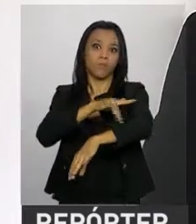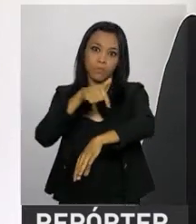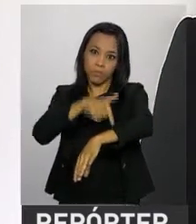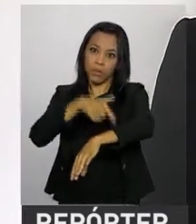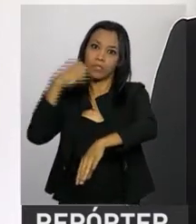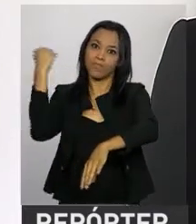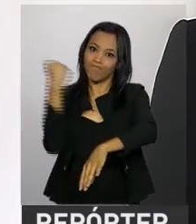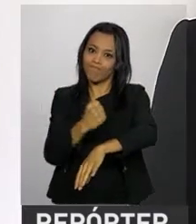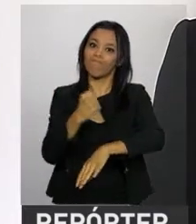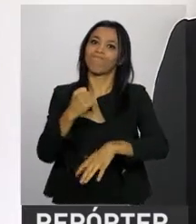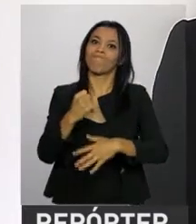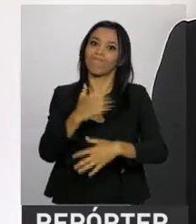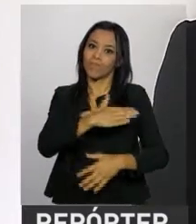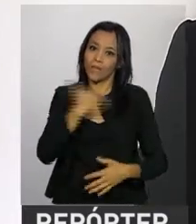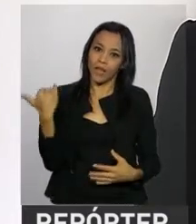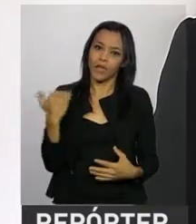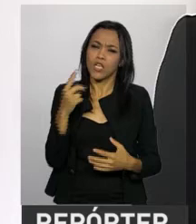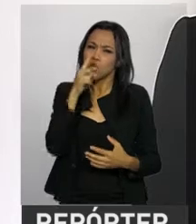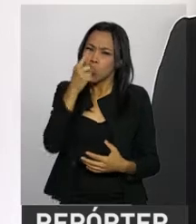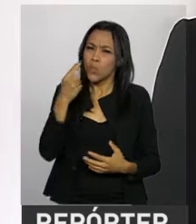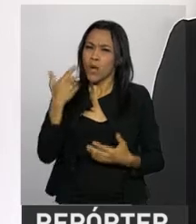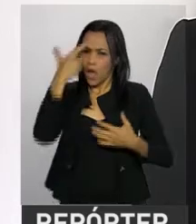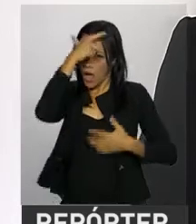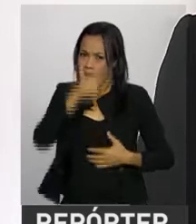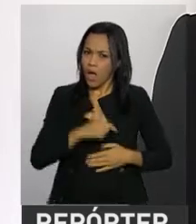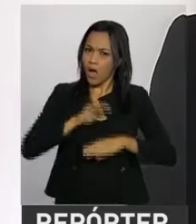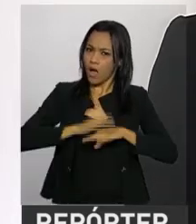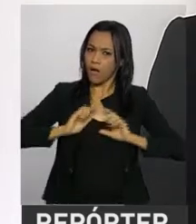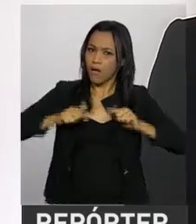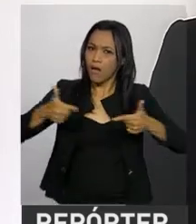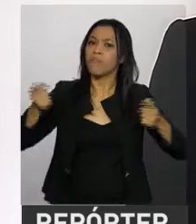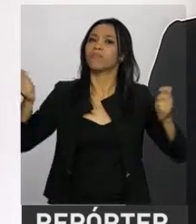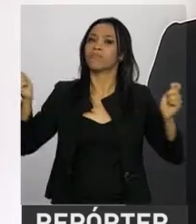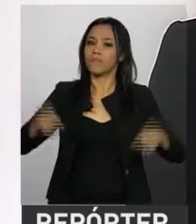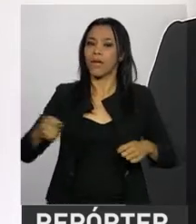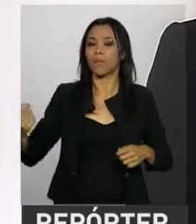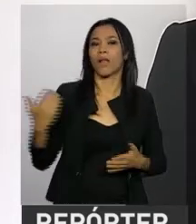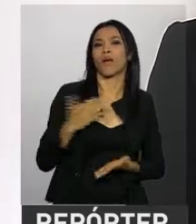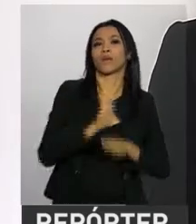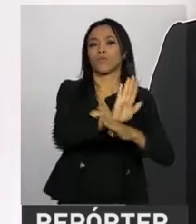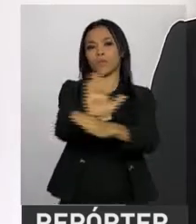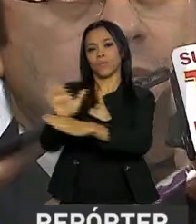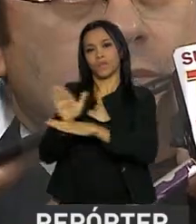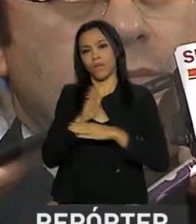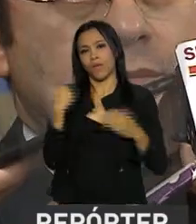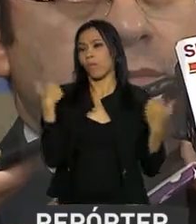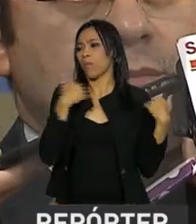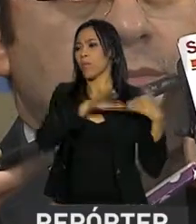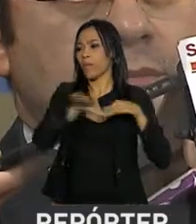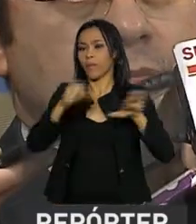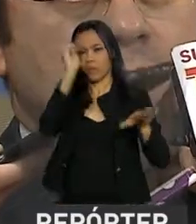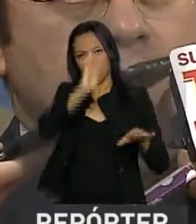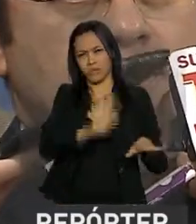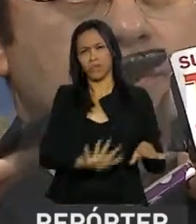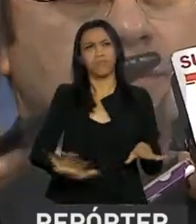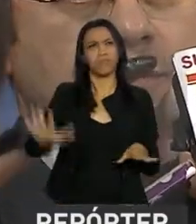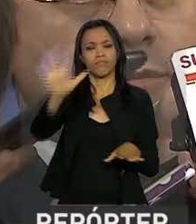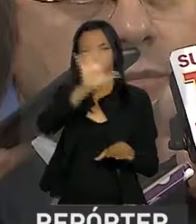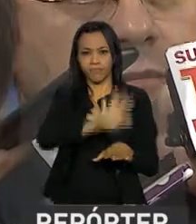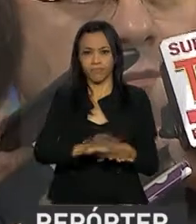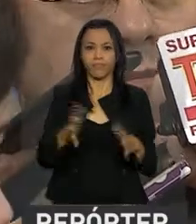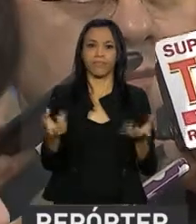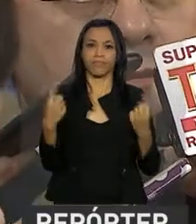vida, um simples gesto pode salvar. E a ação ainda vai contar com uma mobilização nacional. Nós queremos que as